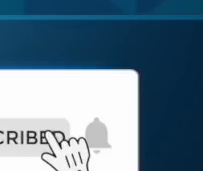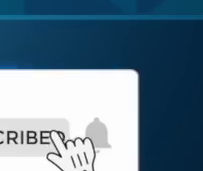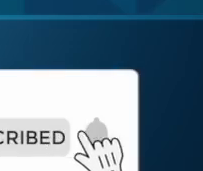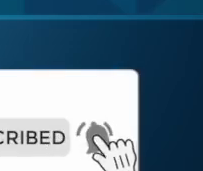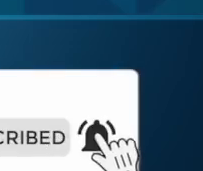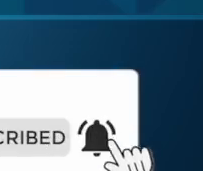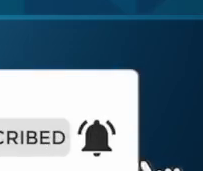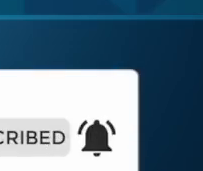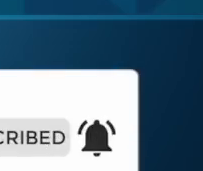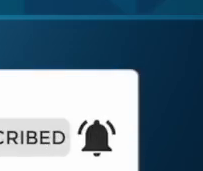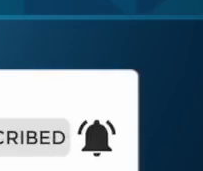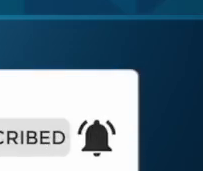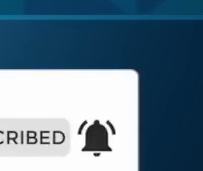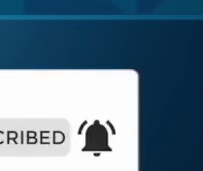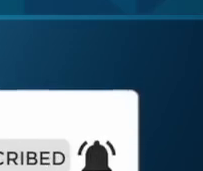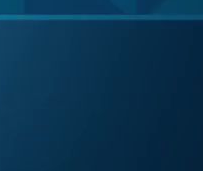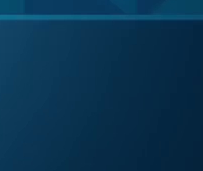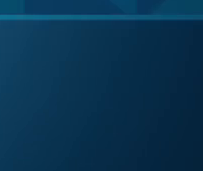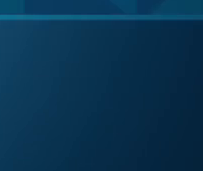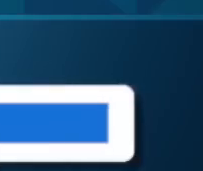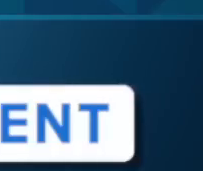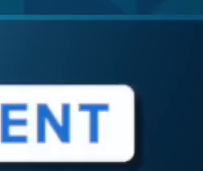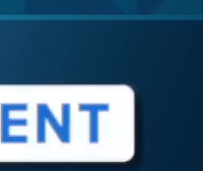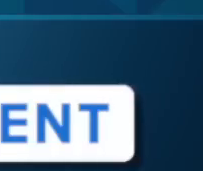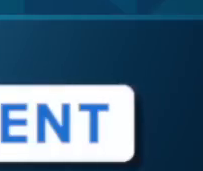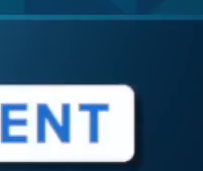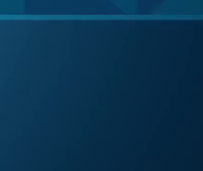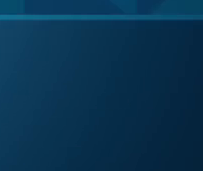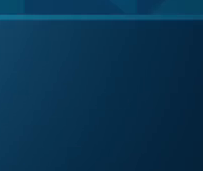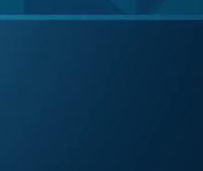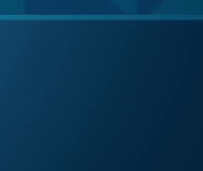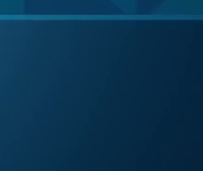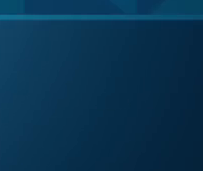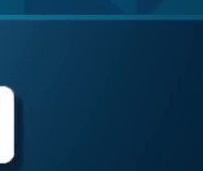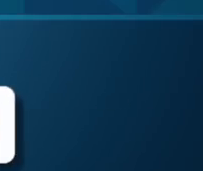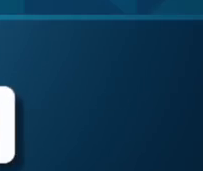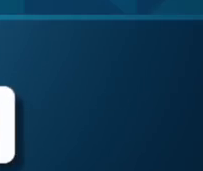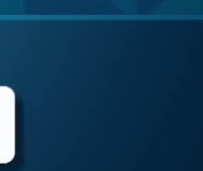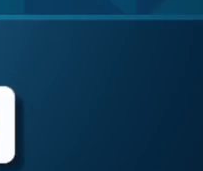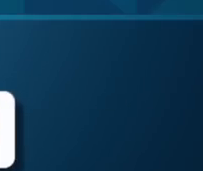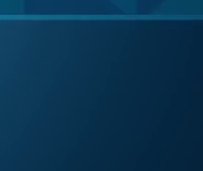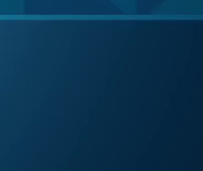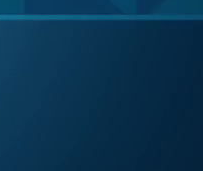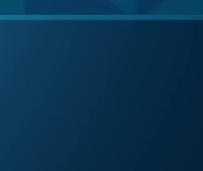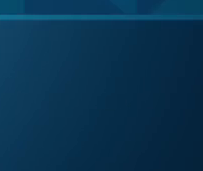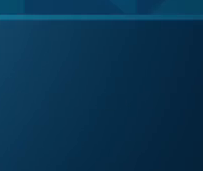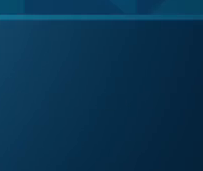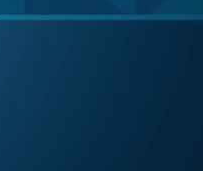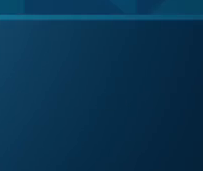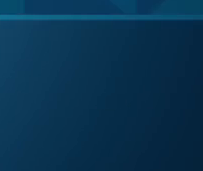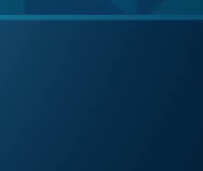RTTL, hanehang botão notificação. Fo comentário no fahetutang ba media social siraseluk.